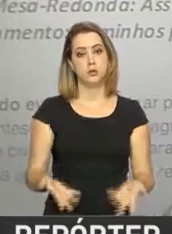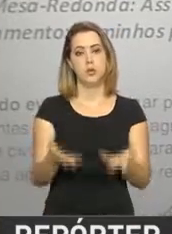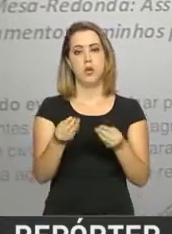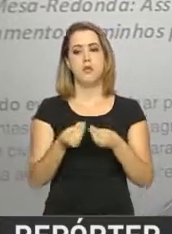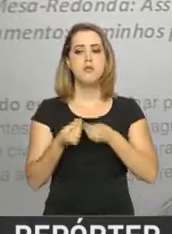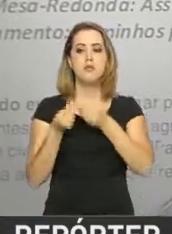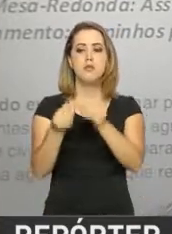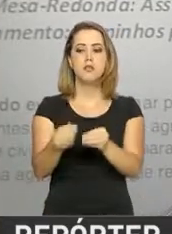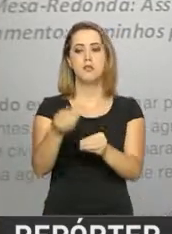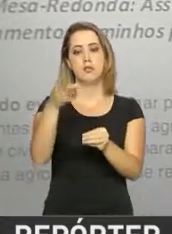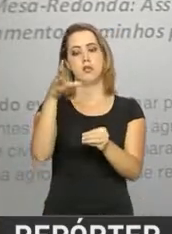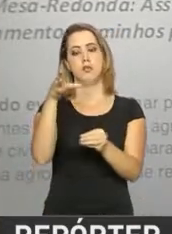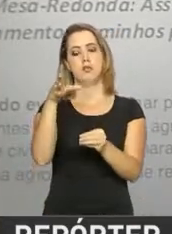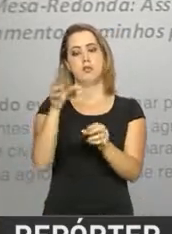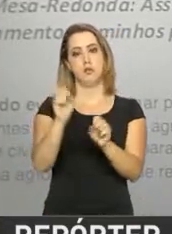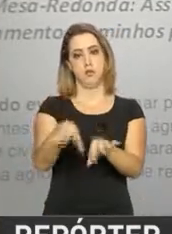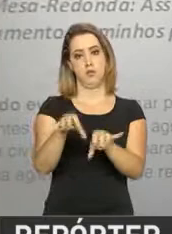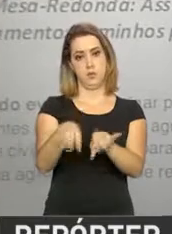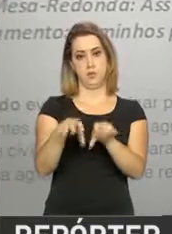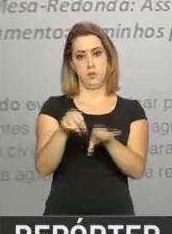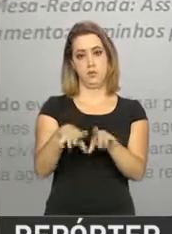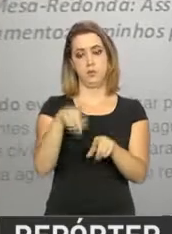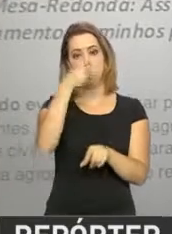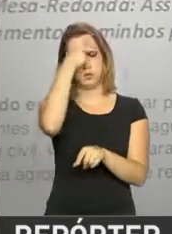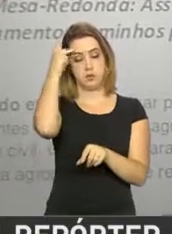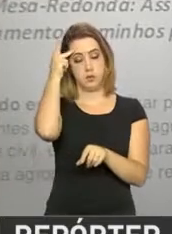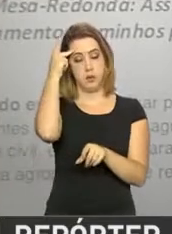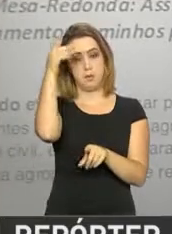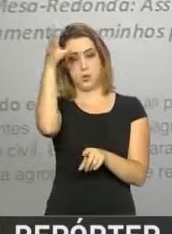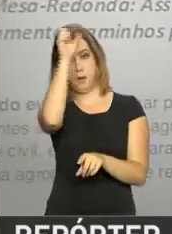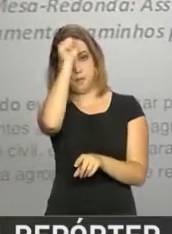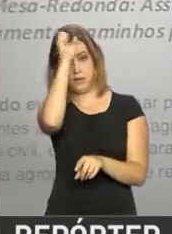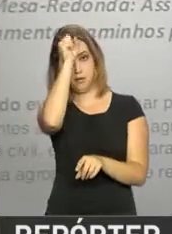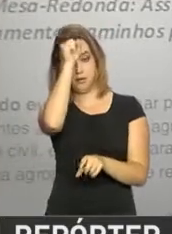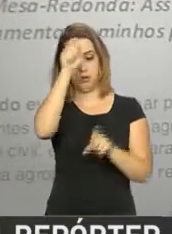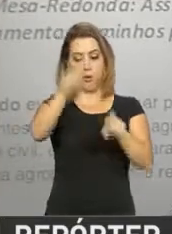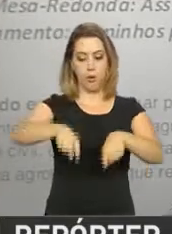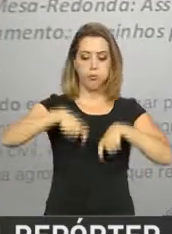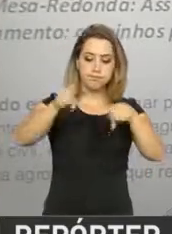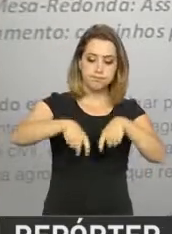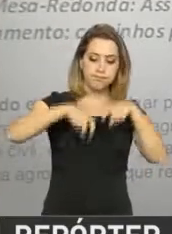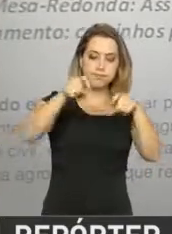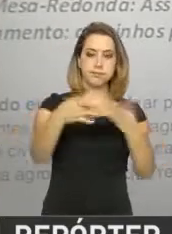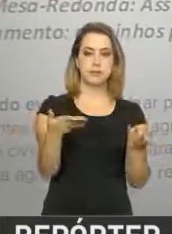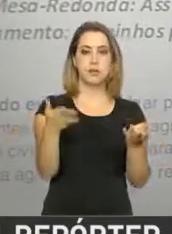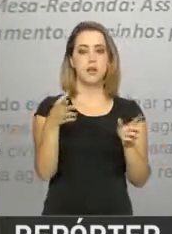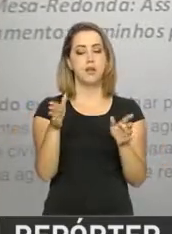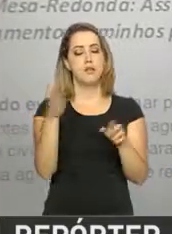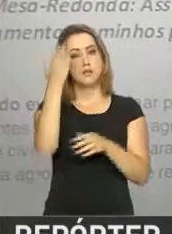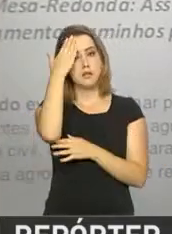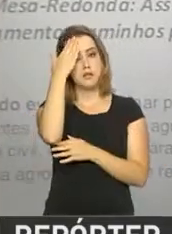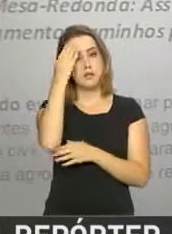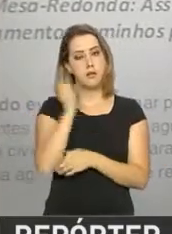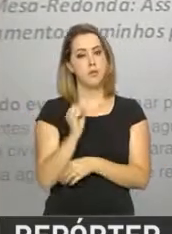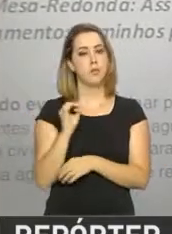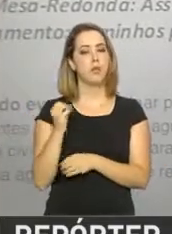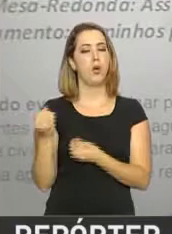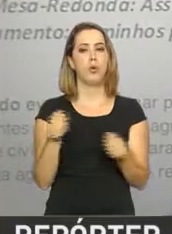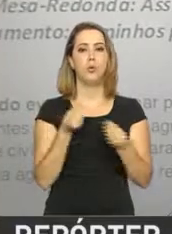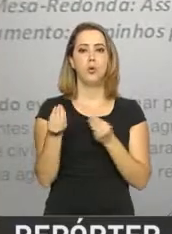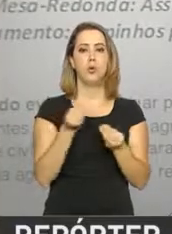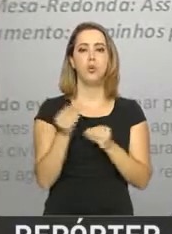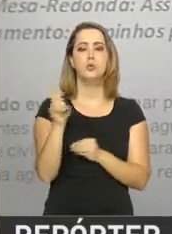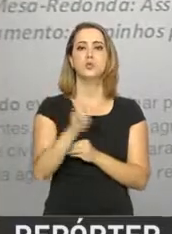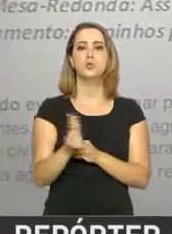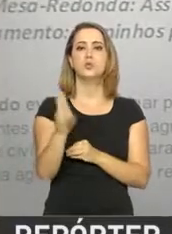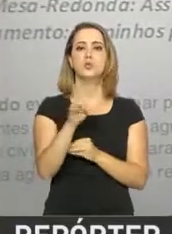conhecimento do produtor que a estrela máxima desse plano é o produtor rural porque é ele que vai implementar essas tecnologias no campo também